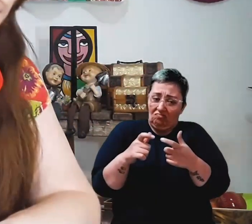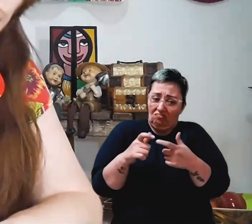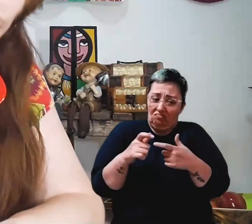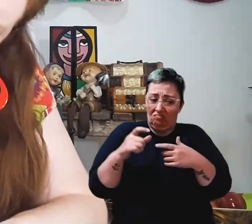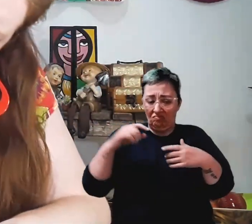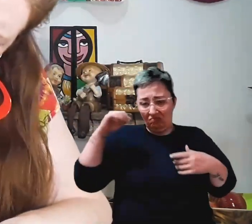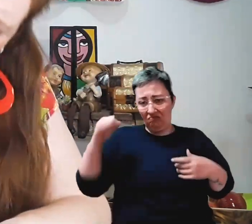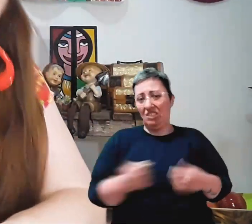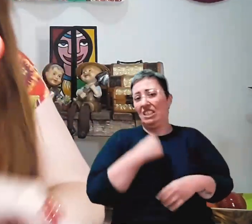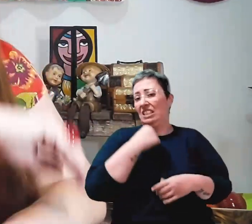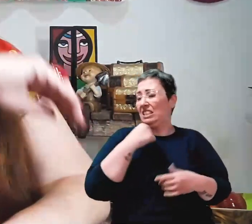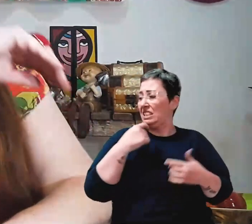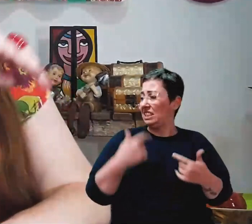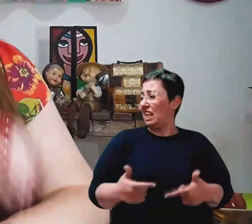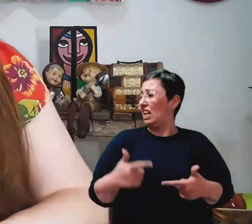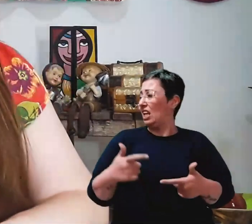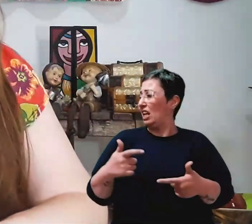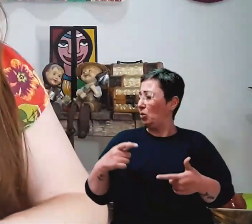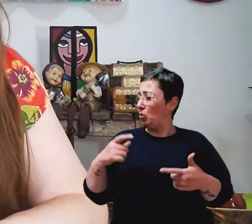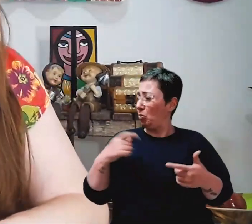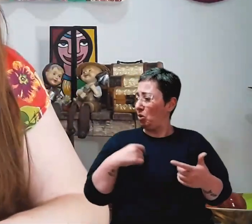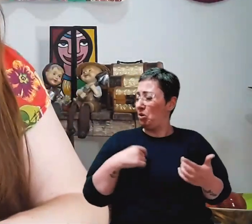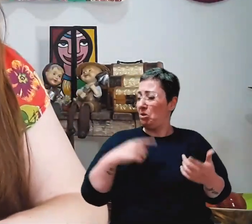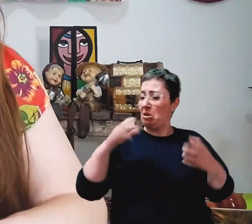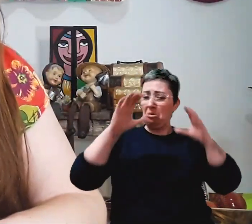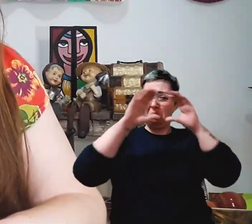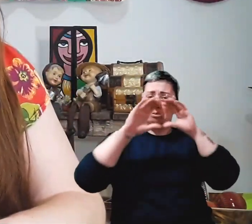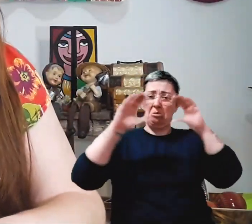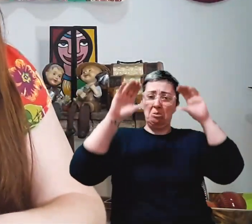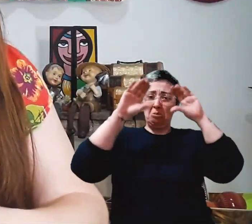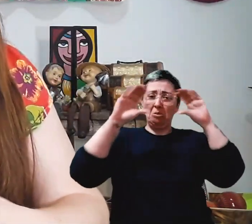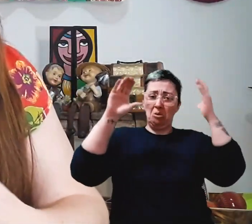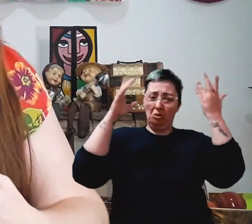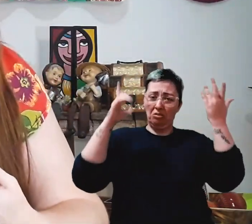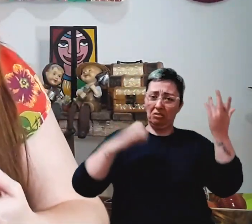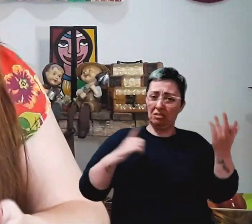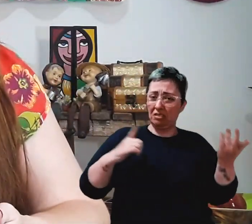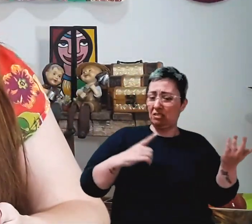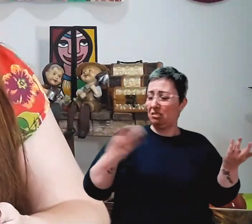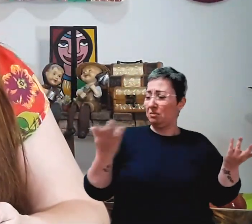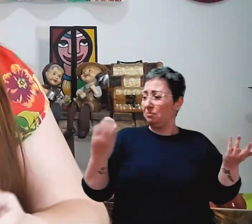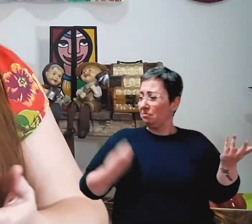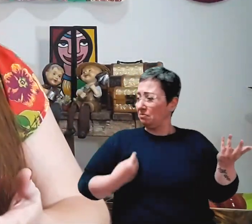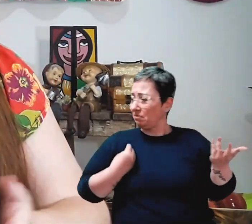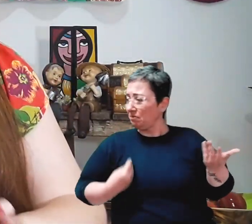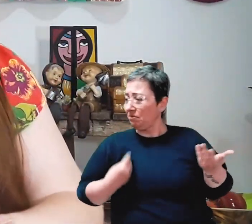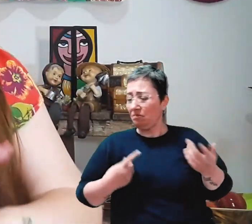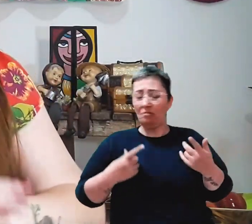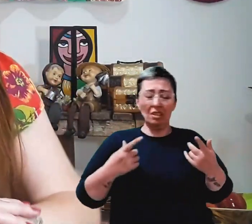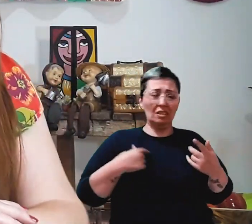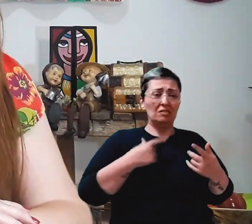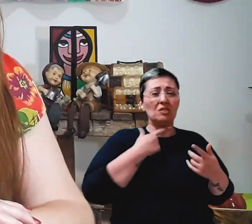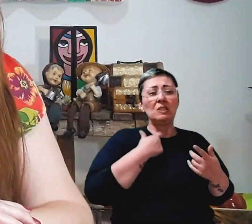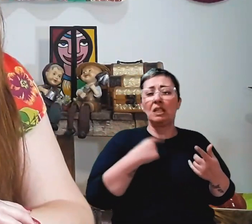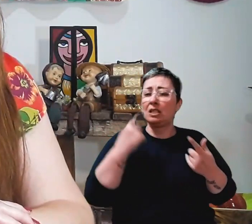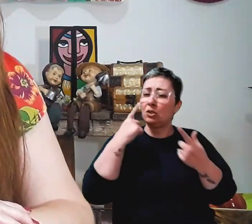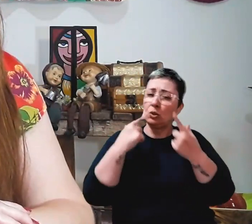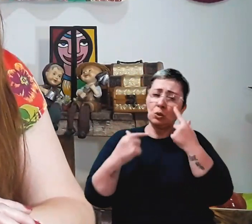Que coisa chata que é ser nuvem! E a vontade de chorar só